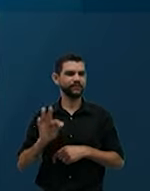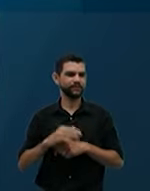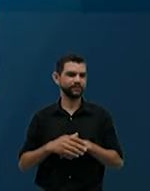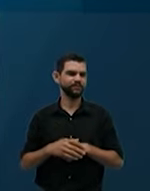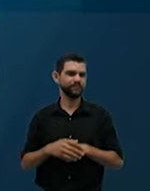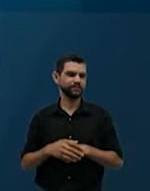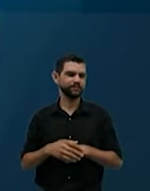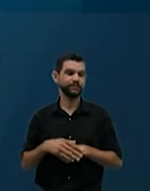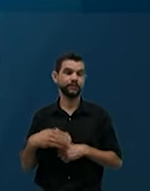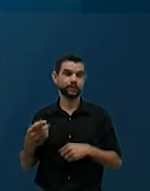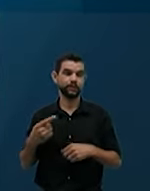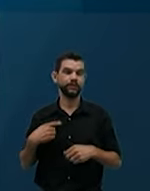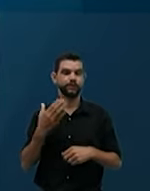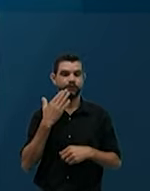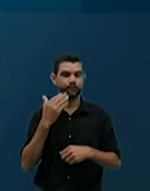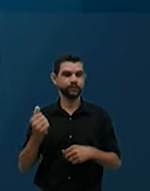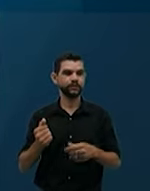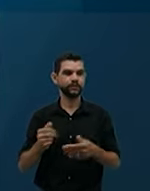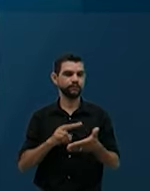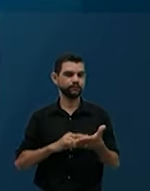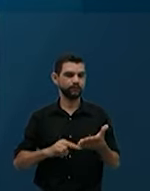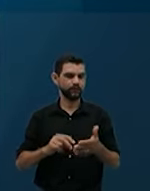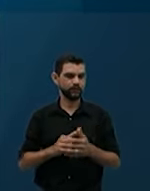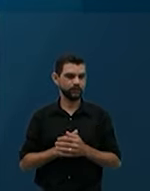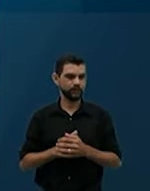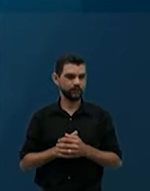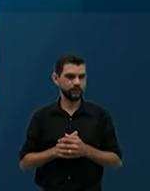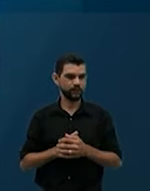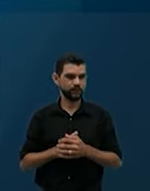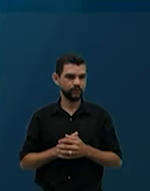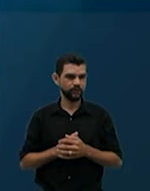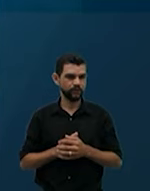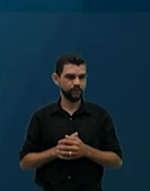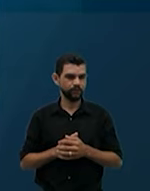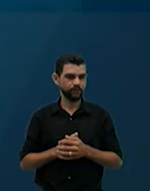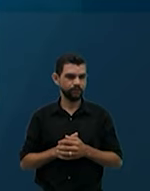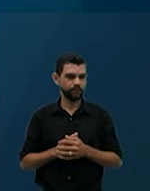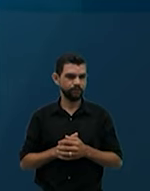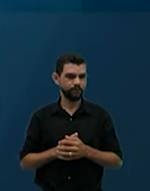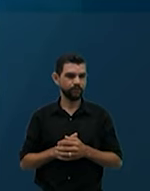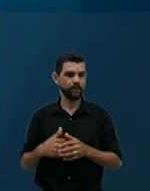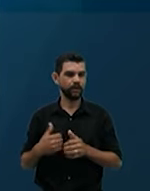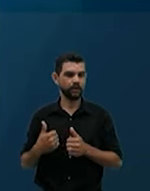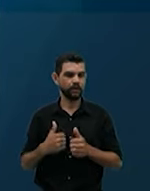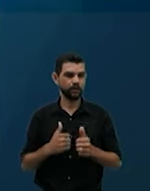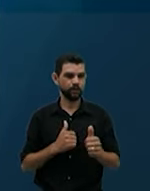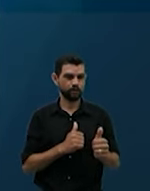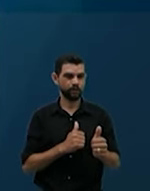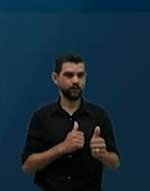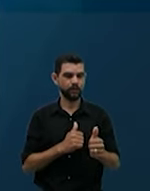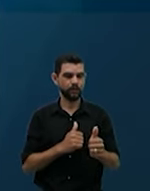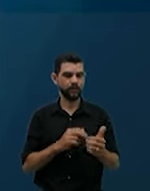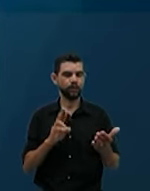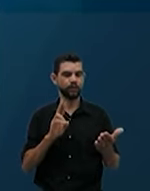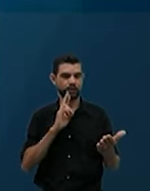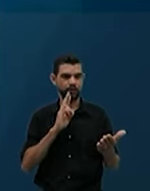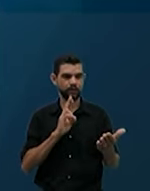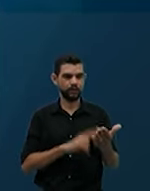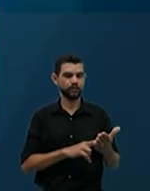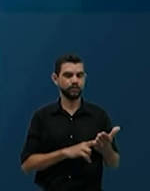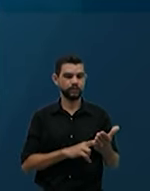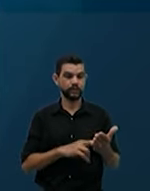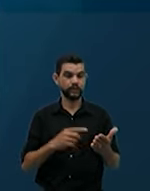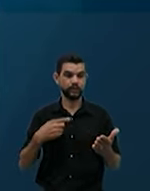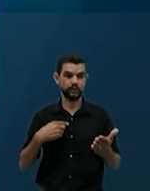pedir vênia às ilustradas divergências para acompanhar o senhor relator. E vou justificar por